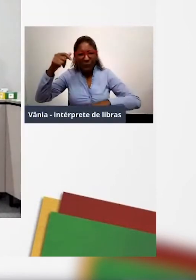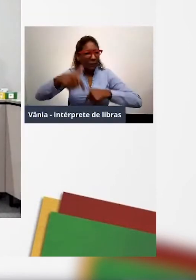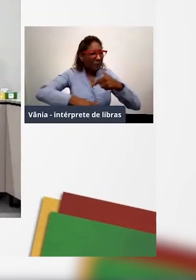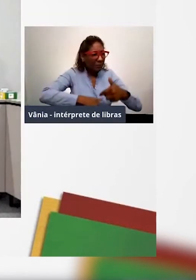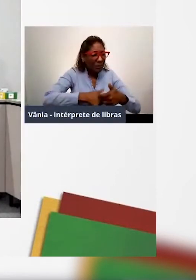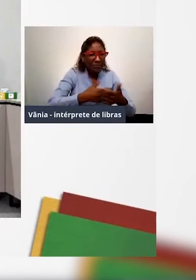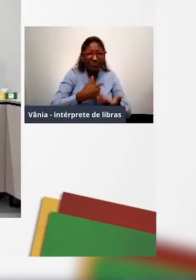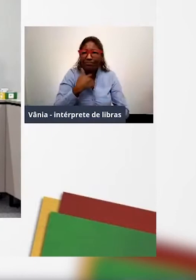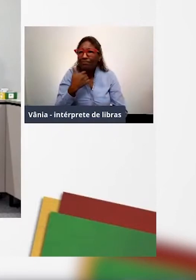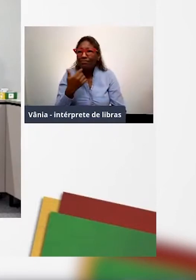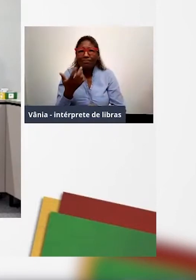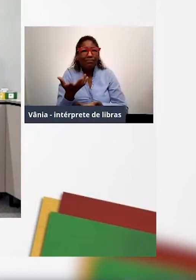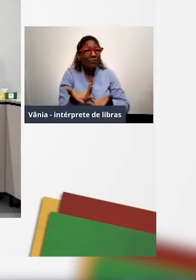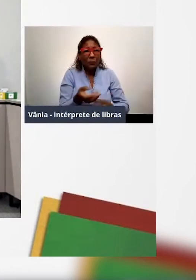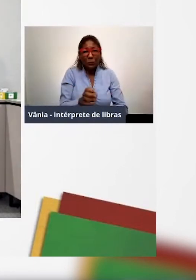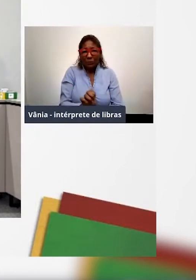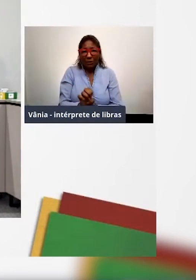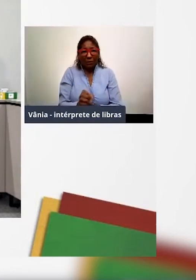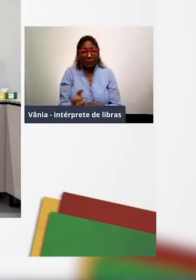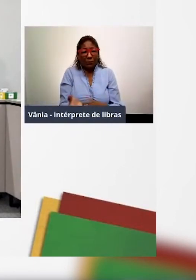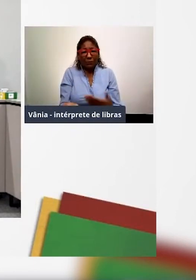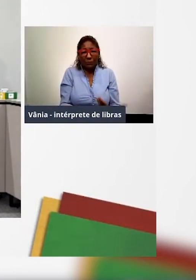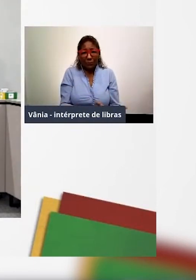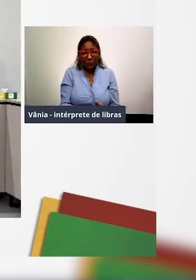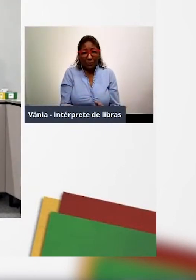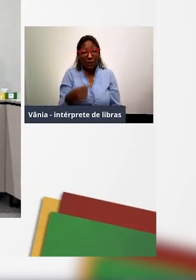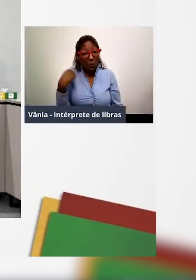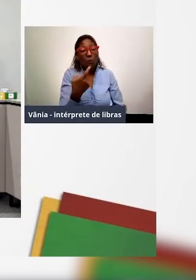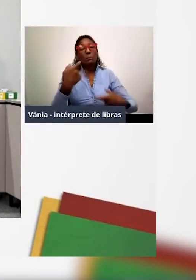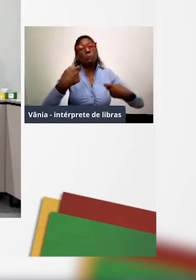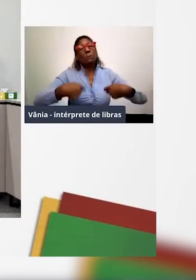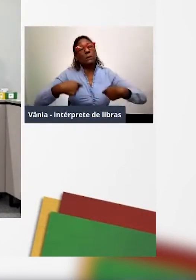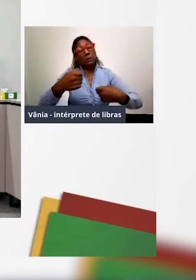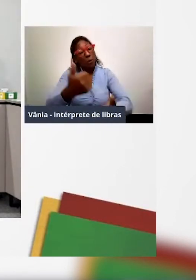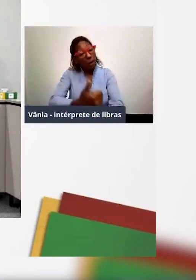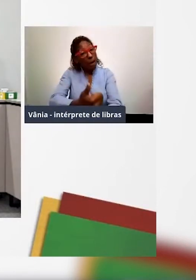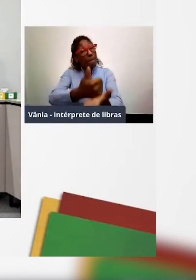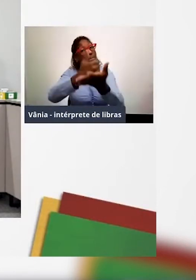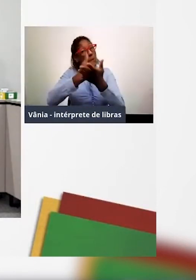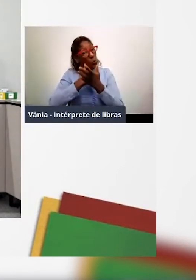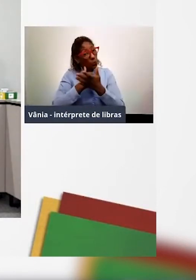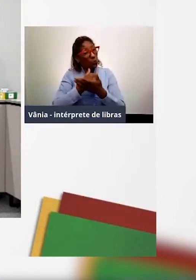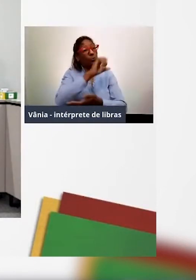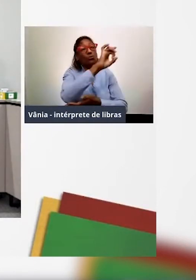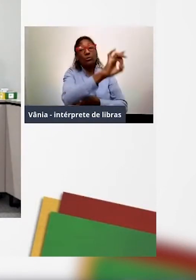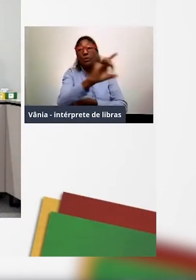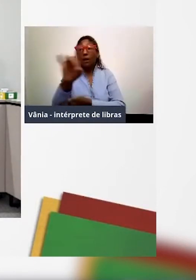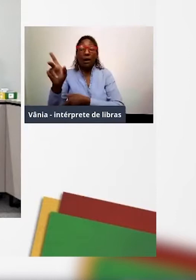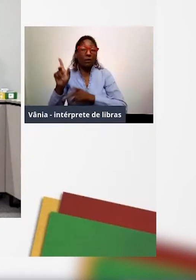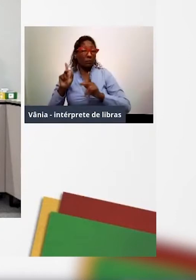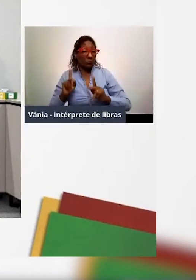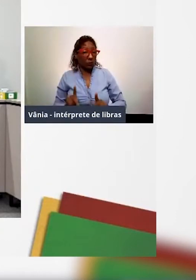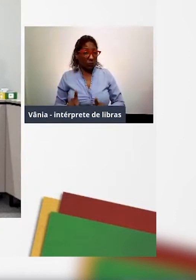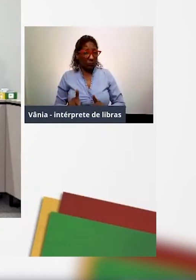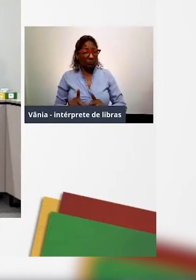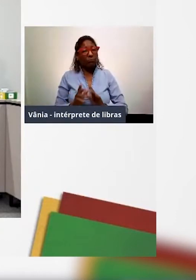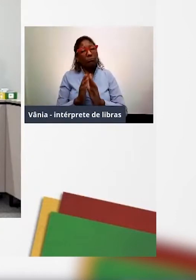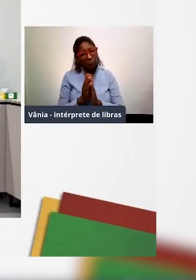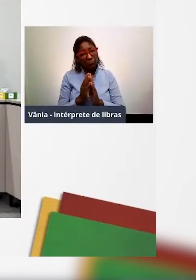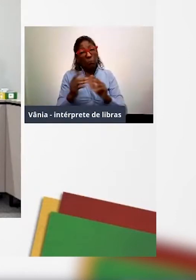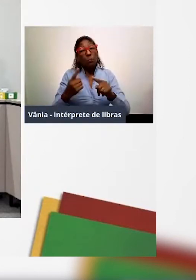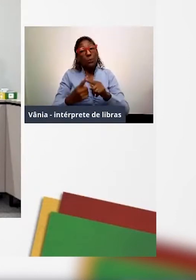estados. Portanto, nós precisamos do apoio de cada um. Até porque as pesquisas